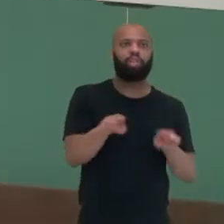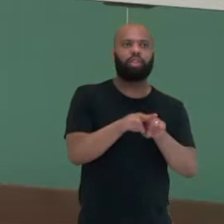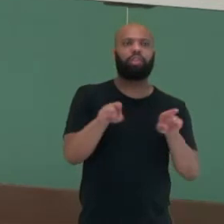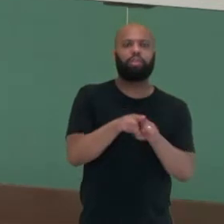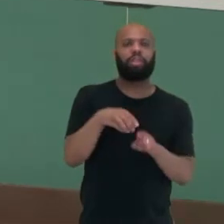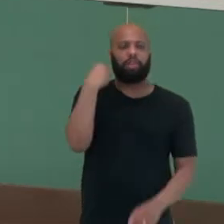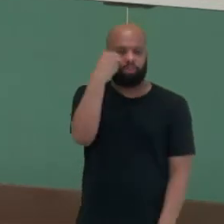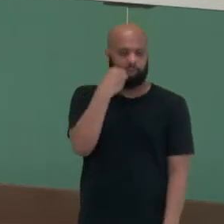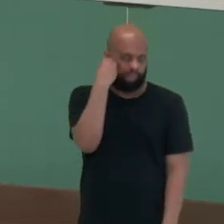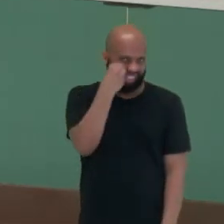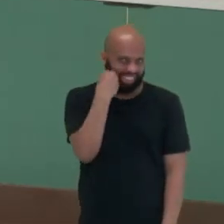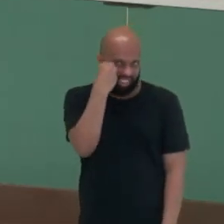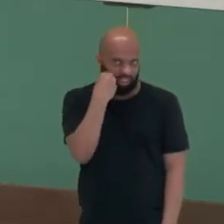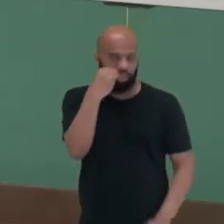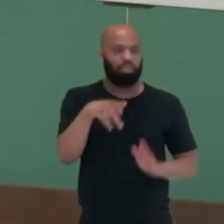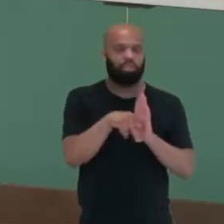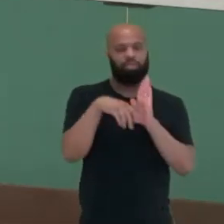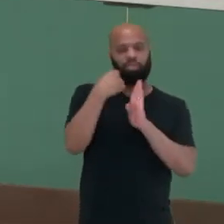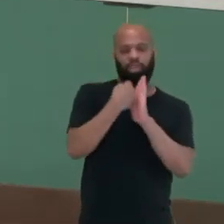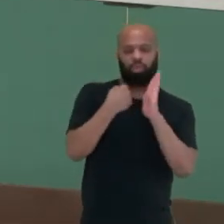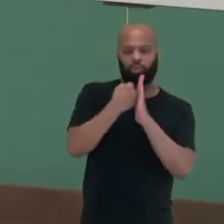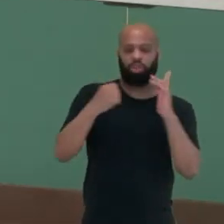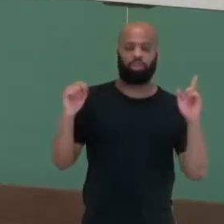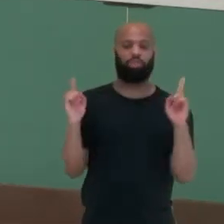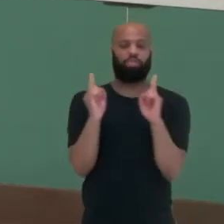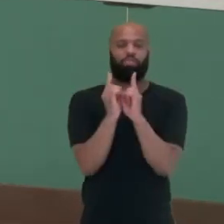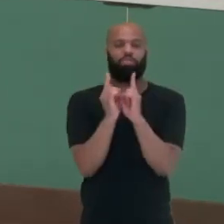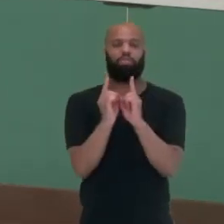vivenciar também as lutas de aproximação.